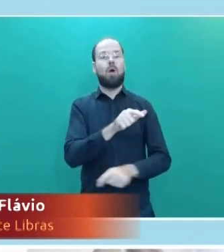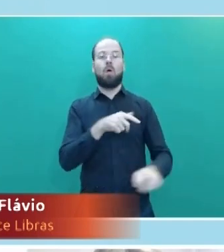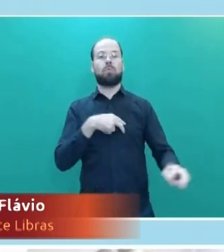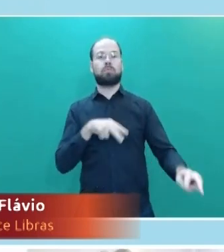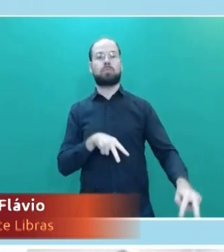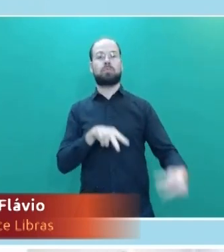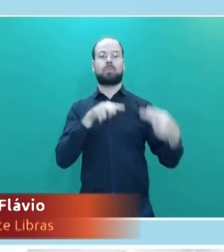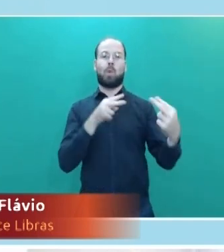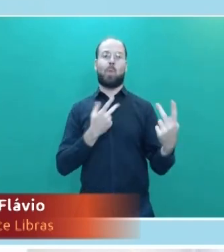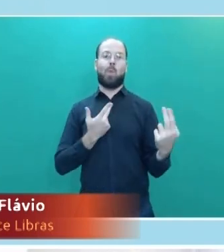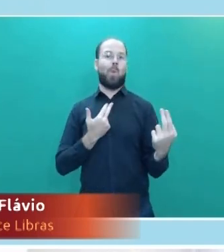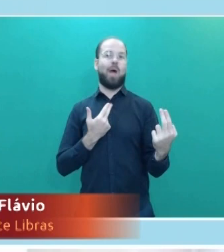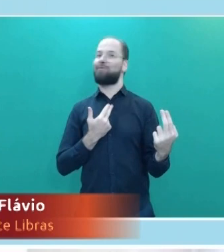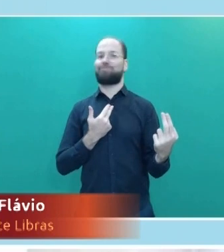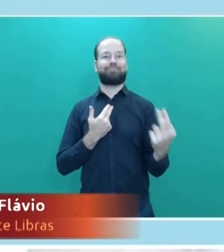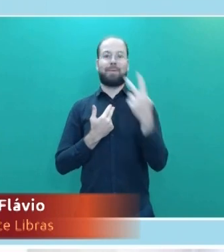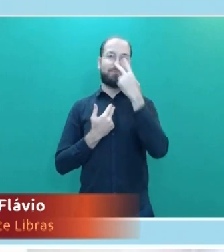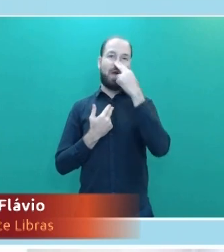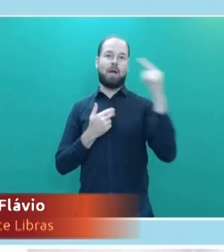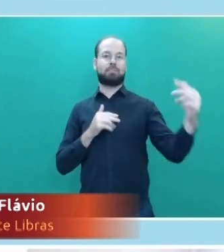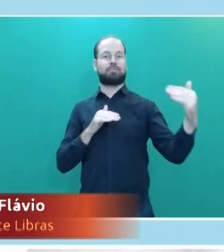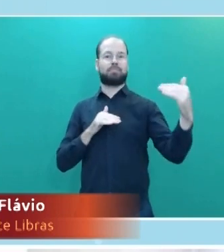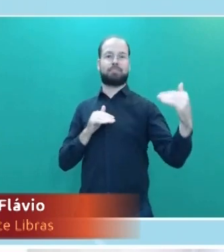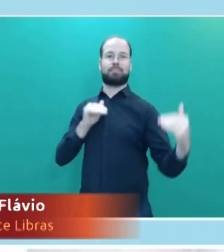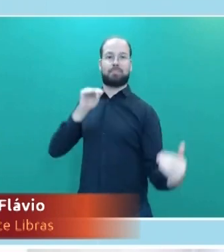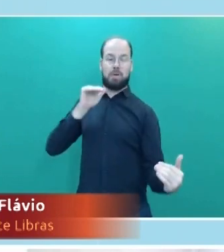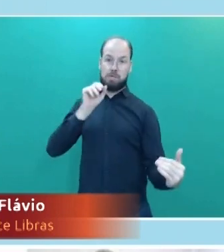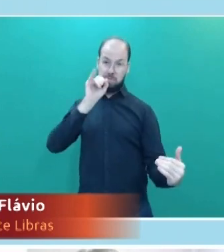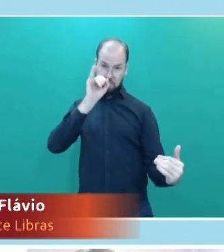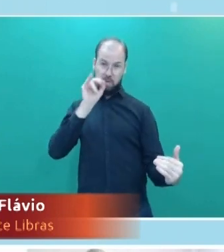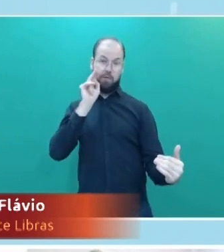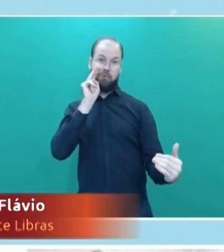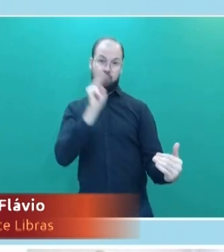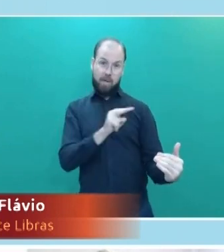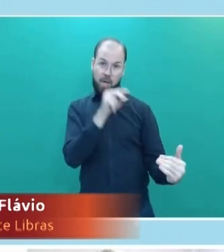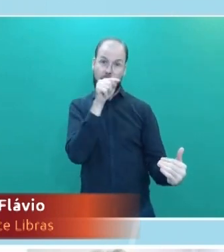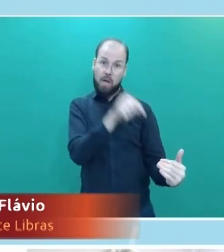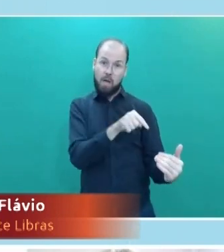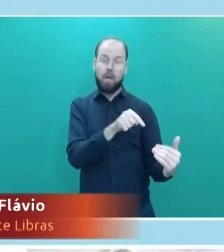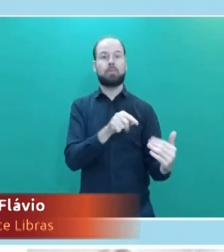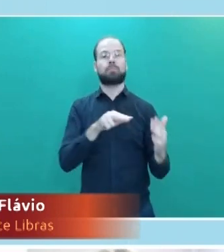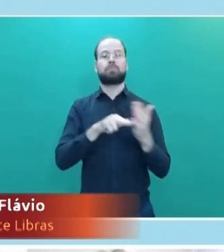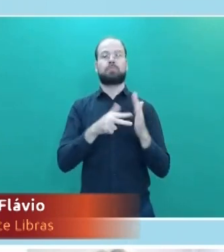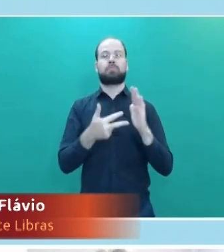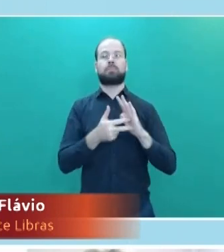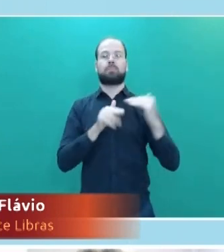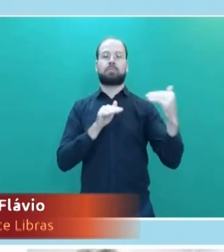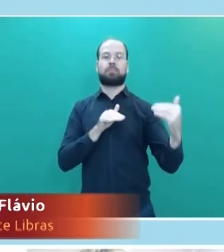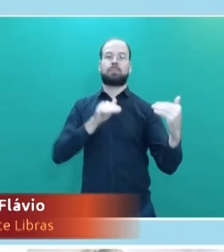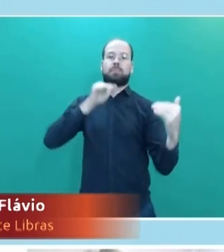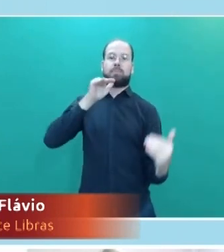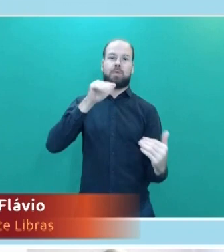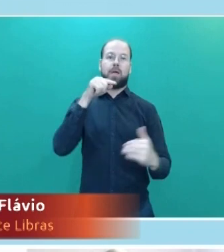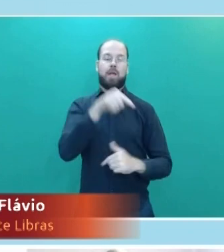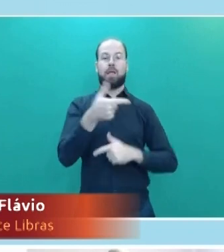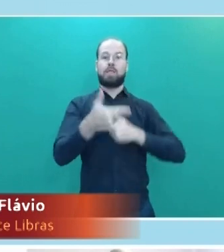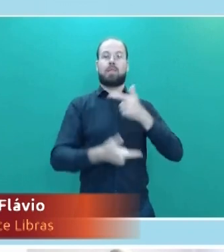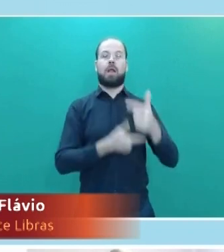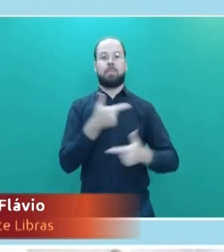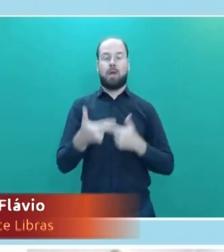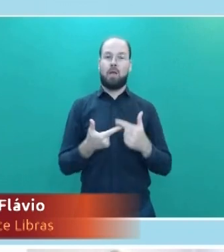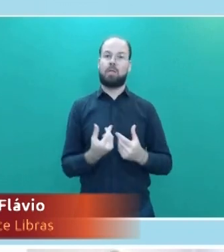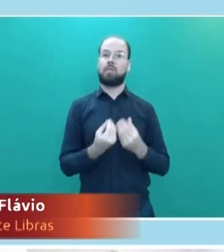ser humano faz isso, é porque ele não vê aquela pessoa que está ali trabalhando, dando a força de